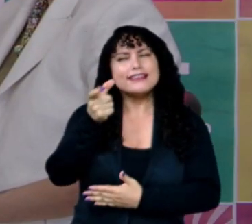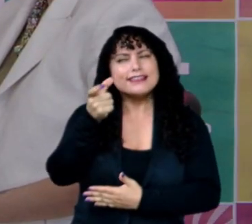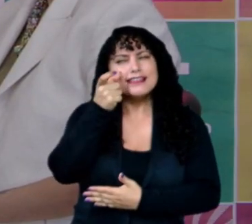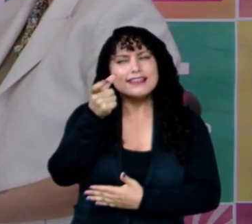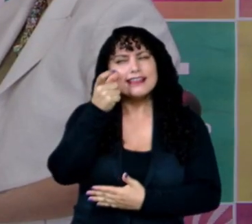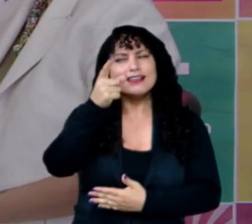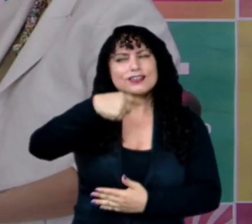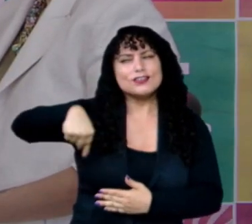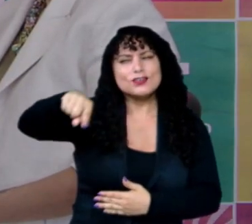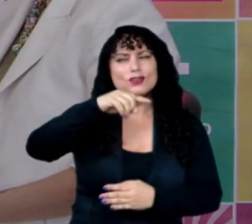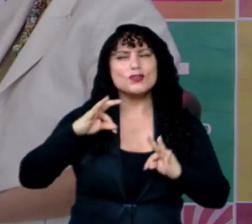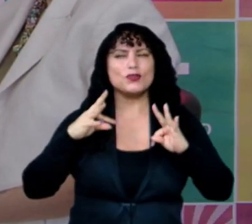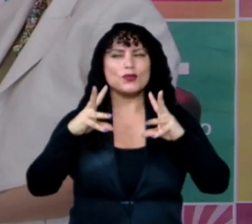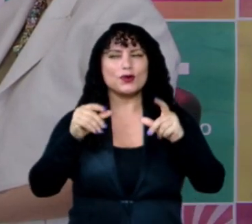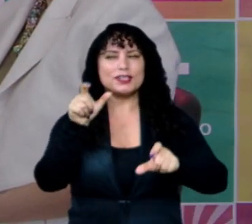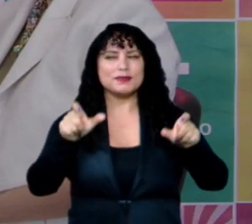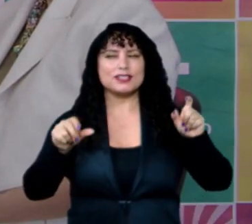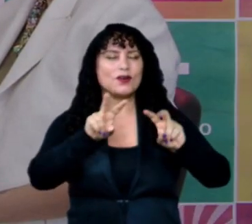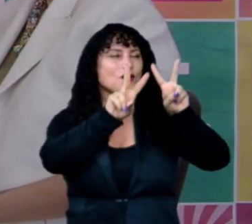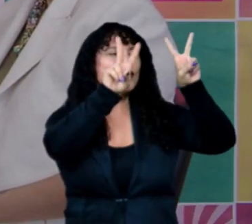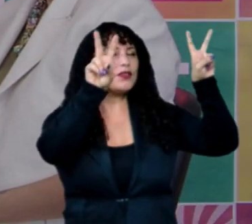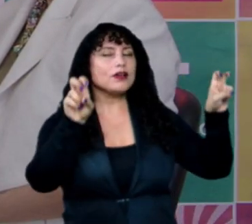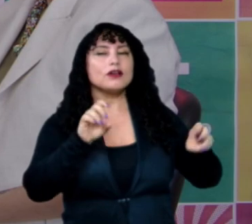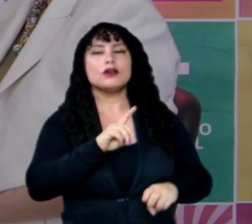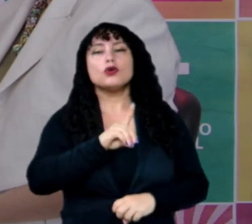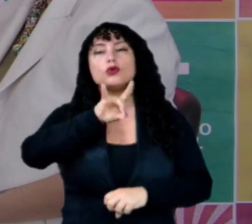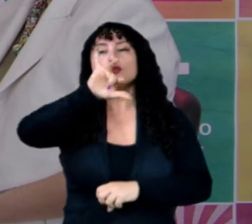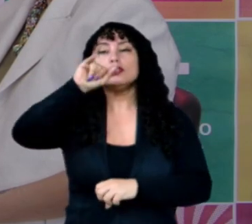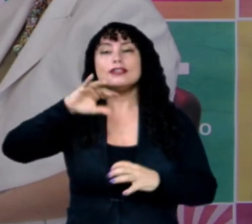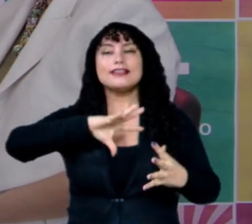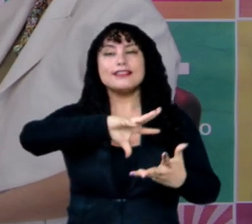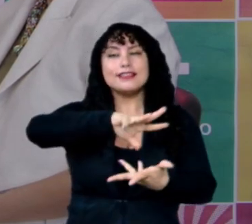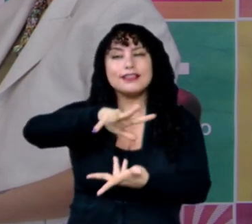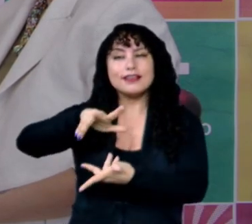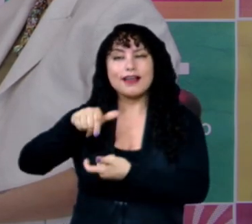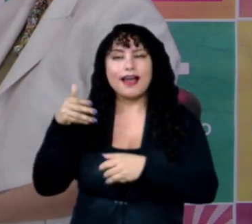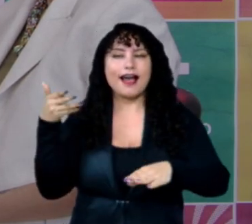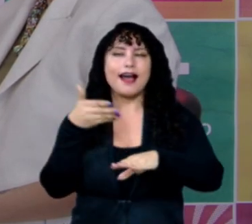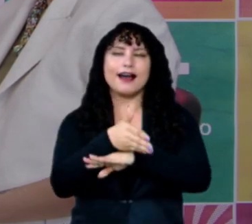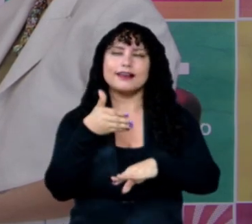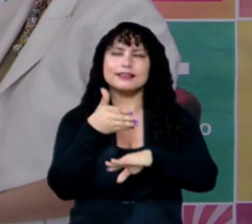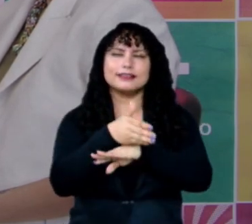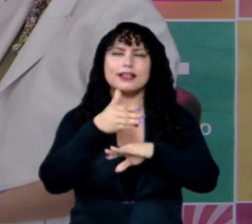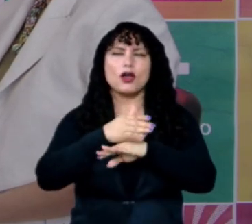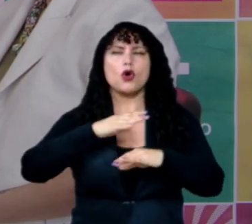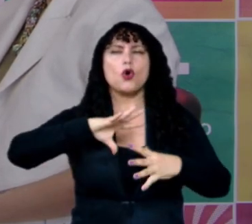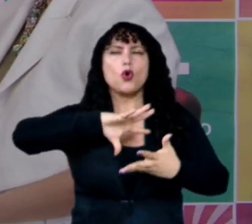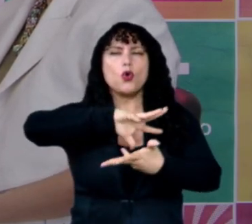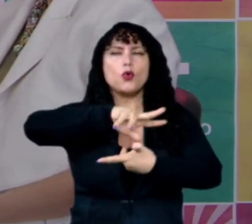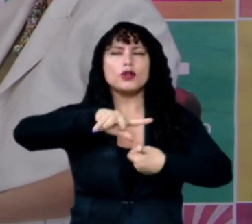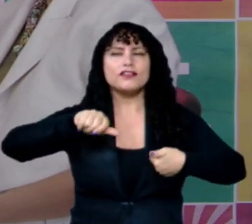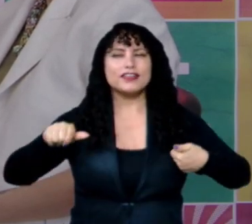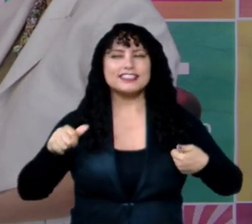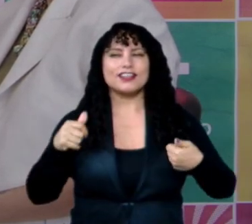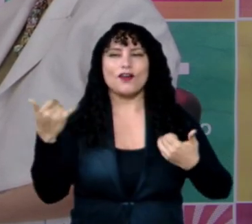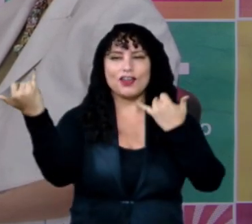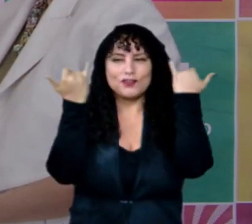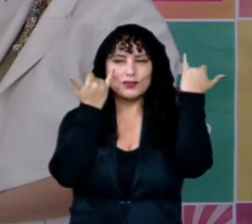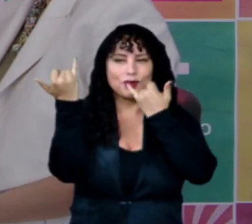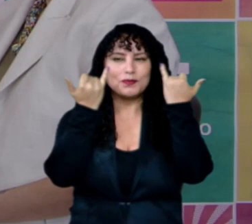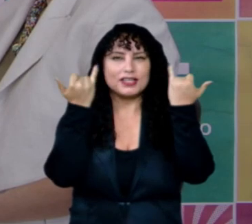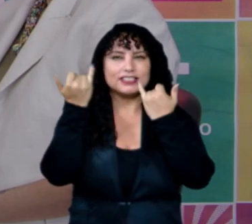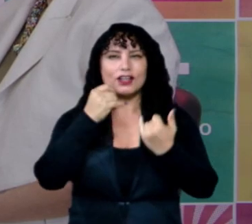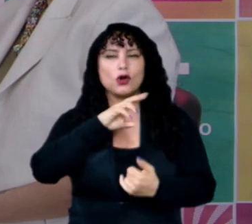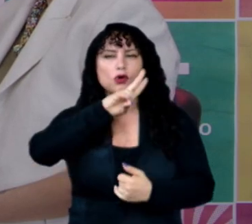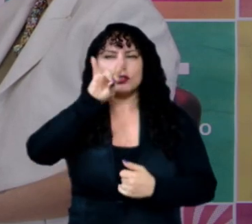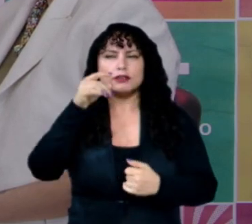de todos. O tema é o Dia Internacional de Acesso Universal à Informação. O dia